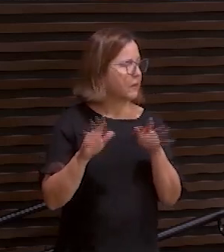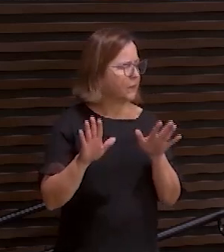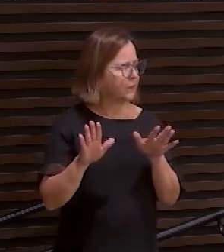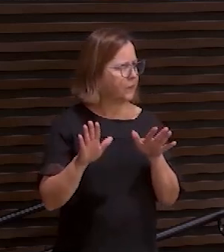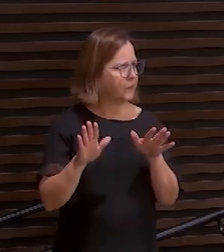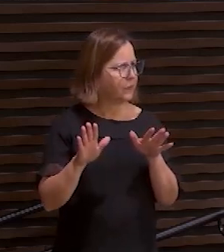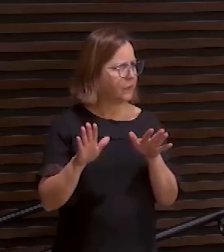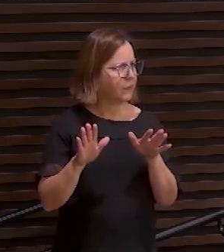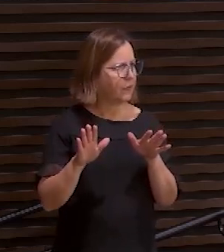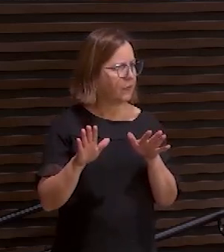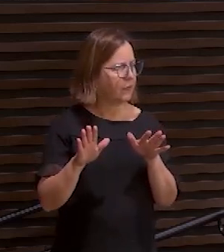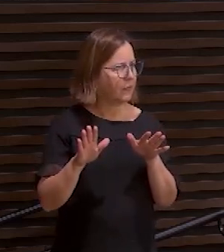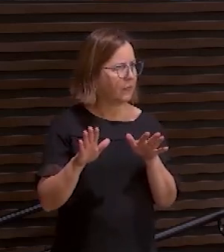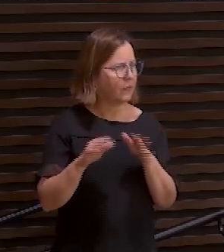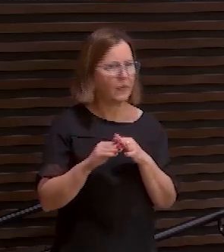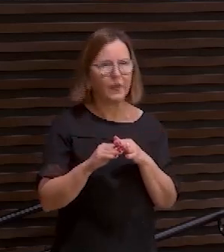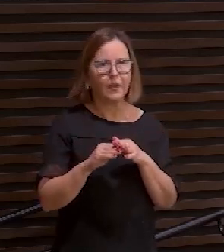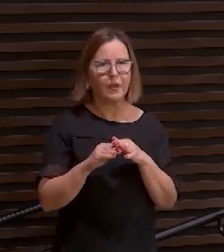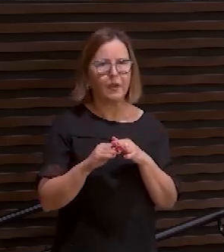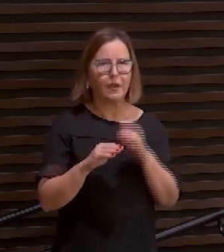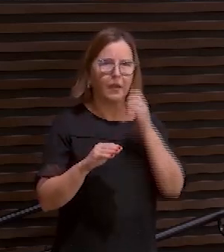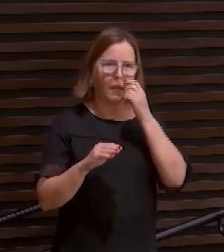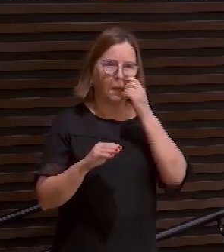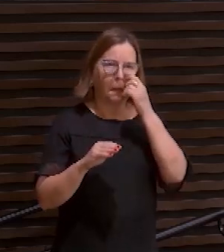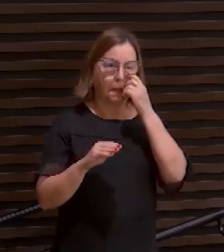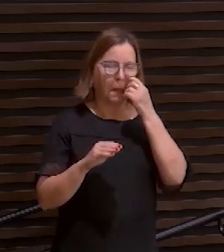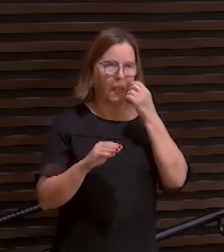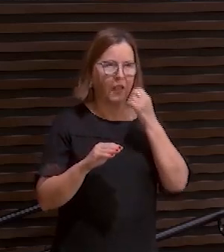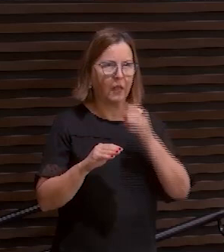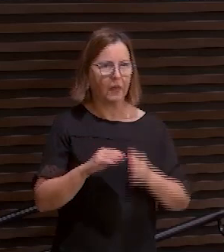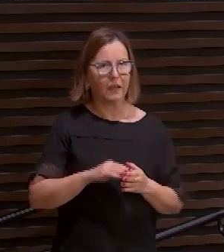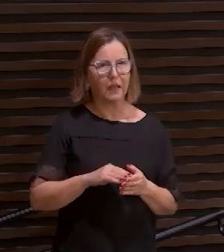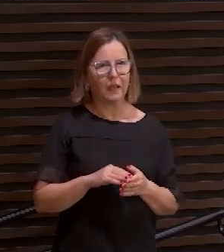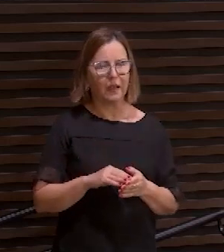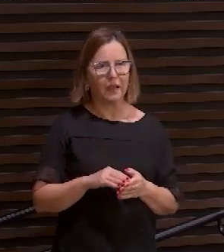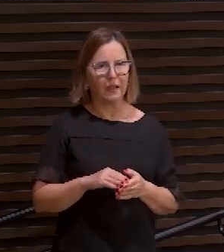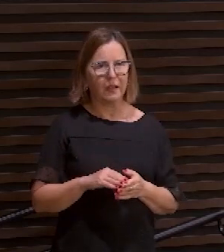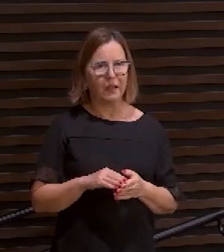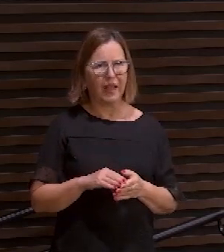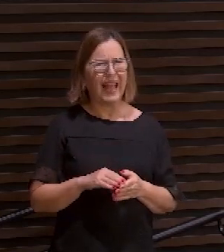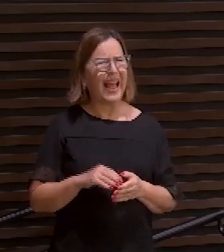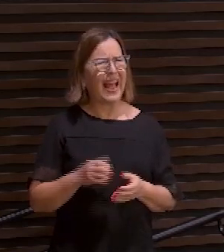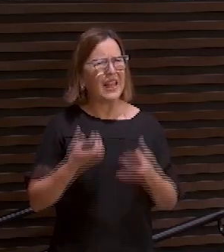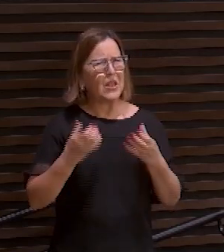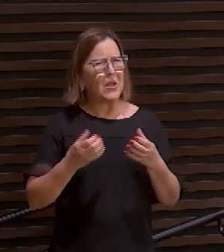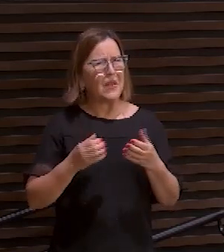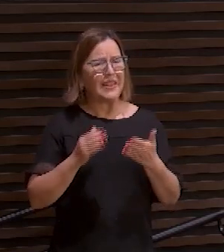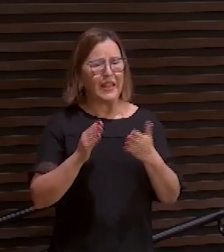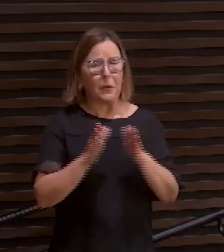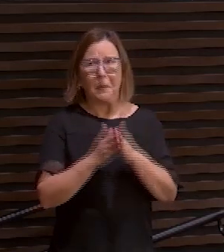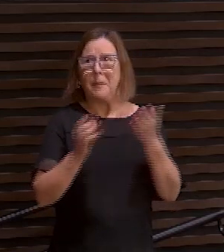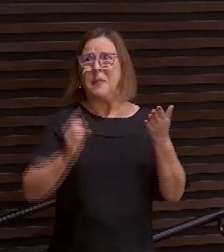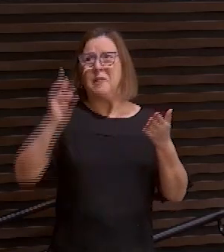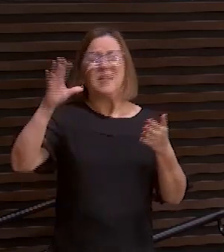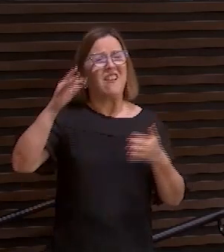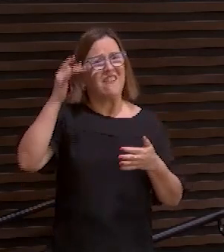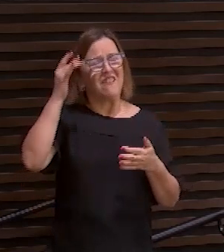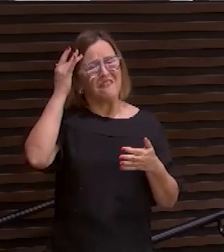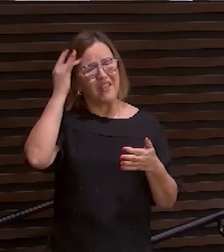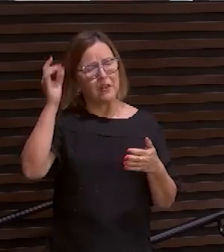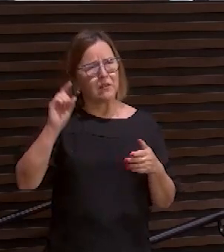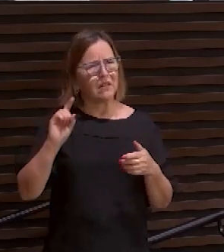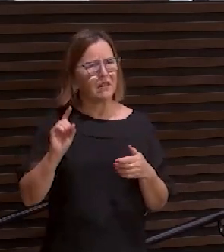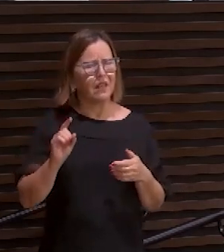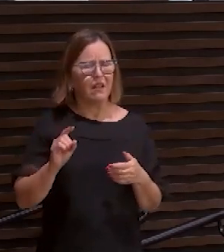não podemos. Mas eu quero uma Bíblia toda. Pega uma Bíblia, criatura. Uma Bíblia de capa de